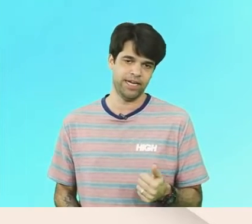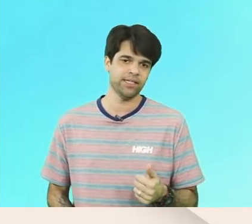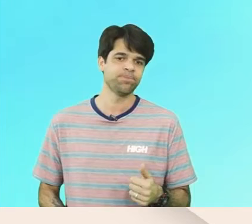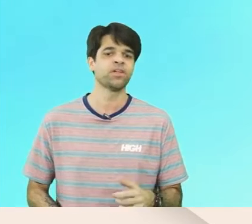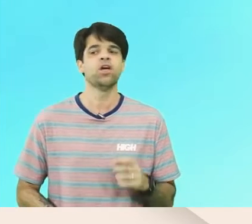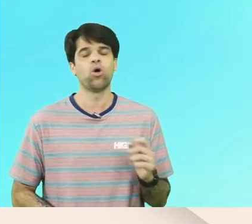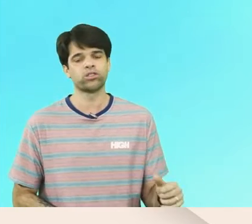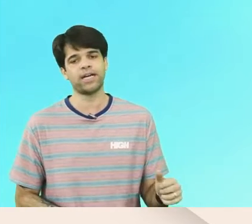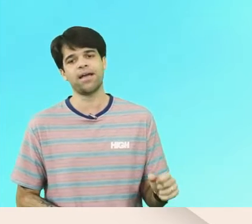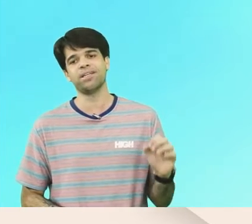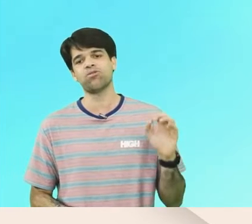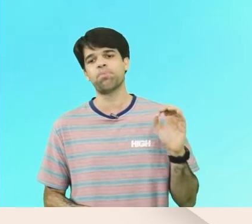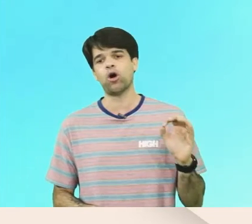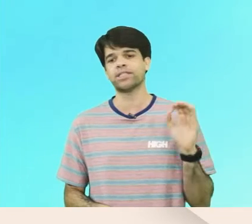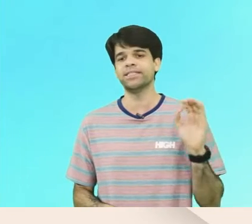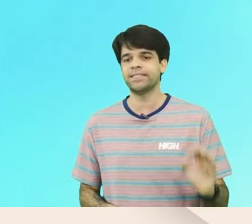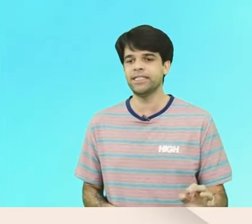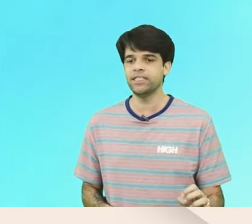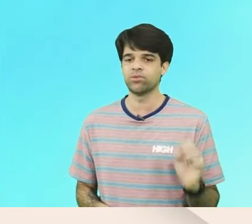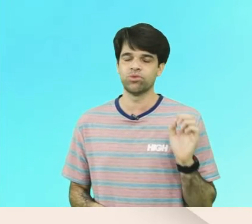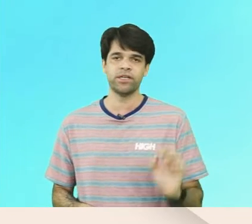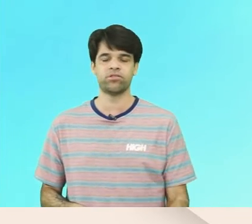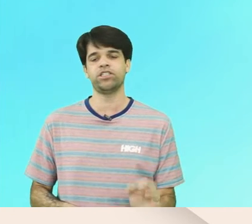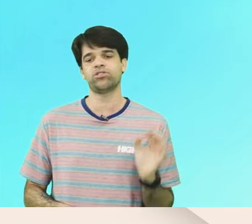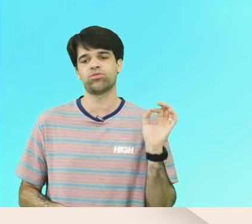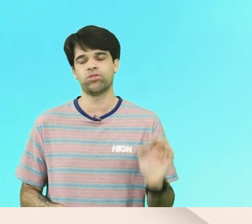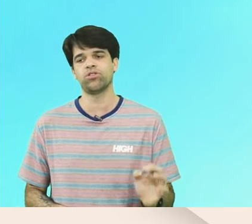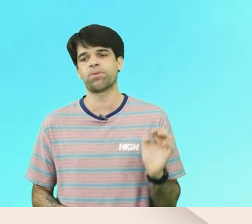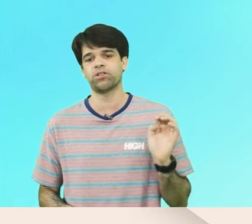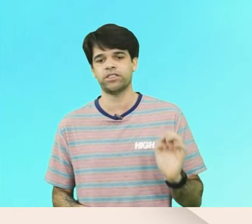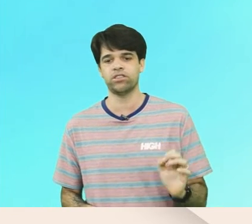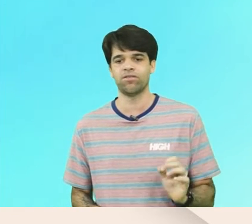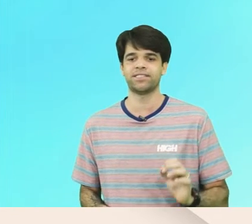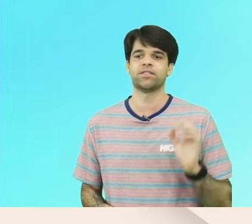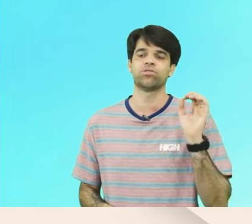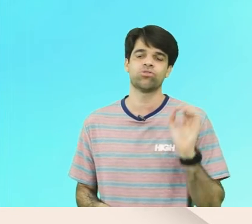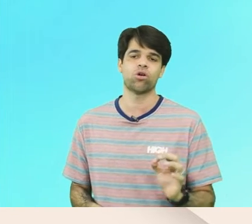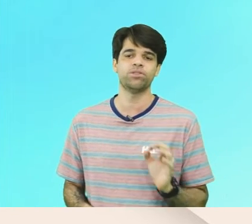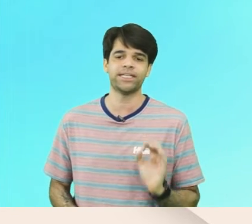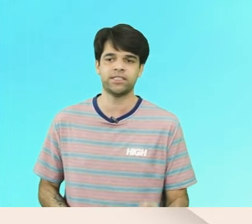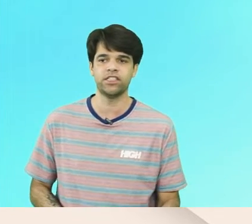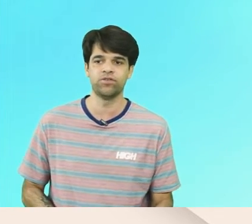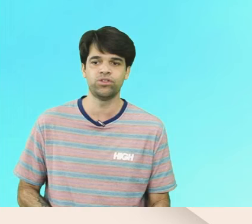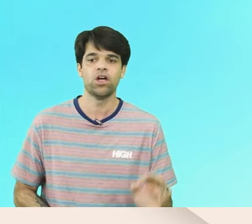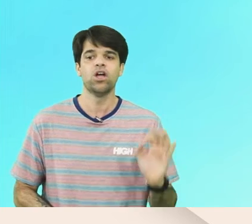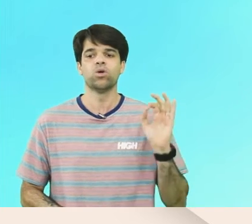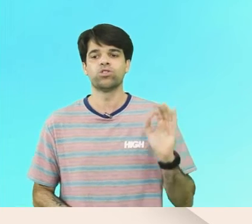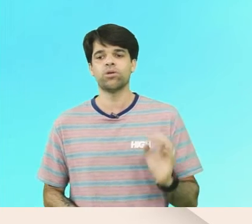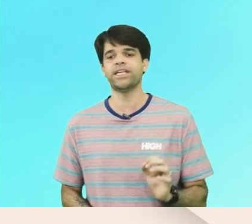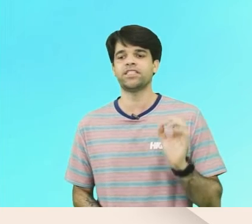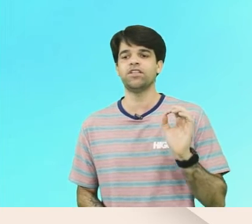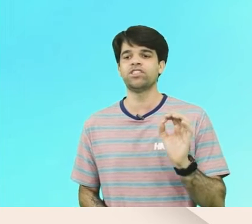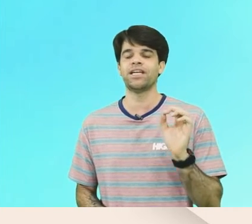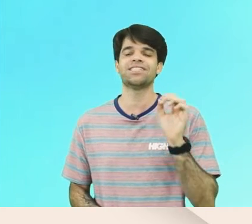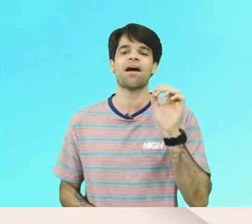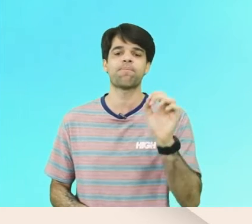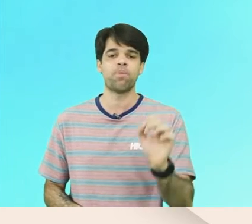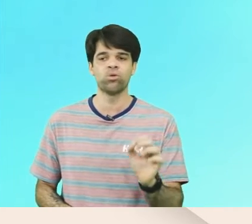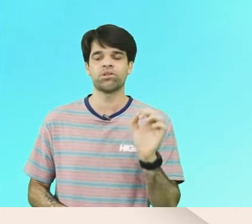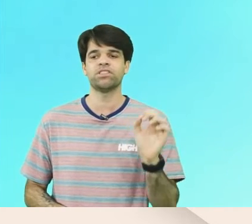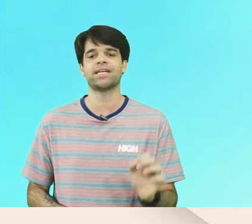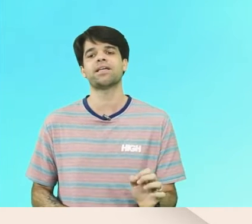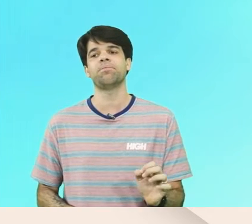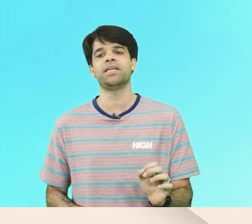problemática, beleza? Outro elemento importantíssimo dentro da estrutura de um projeto de inovação, teus objetivos. Os objetivos,